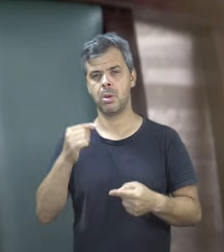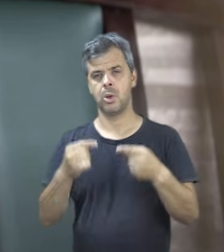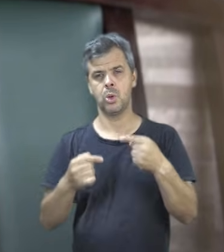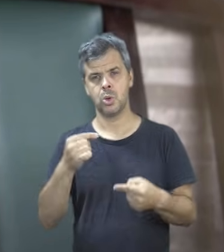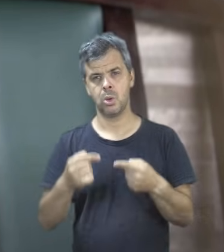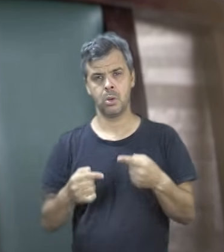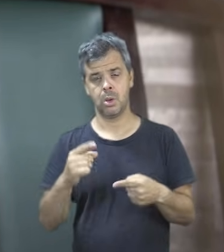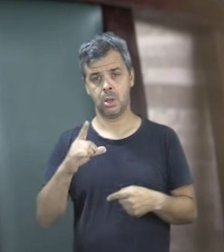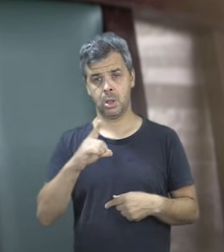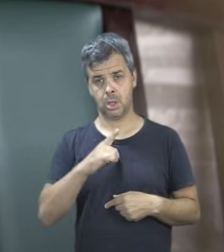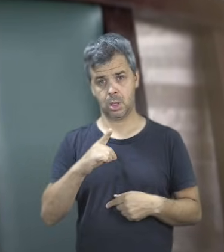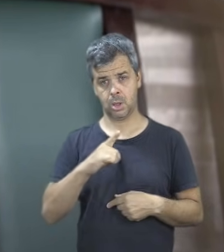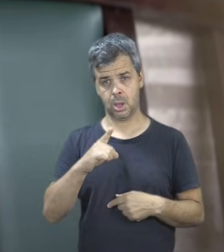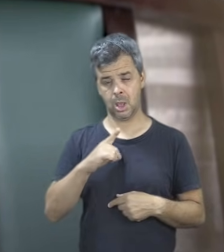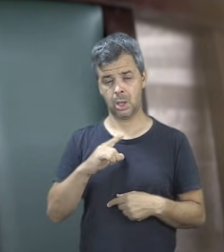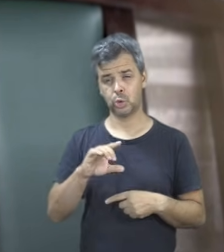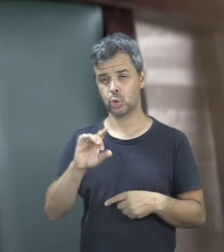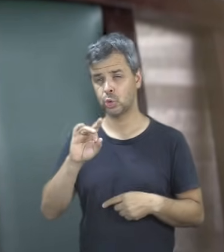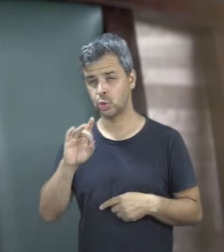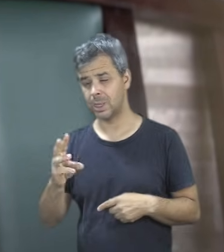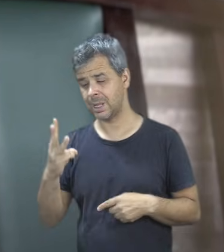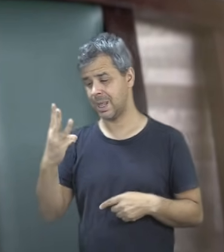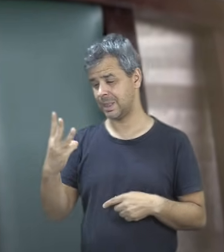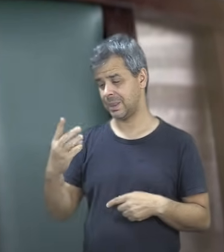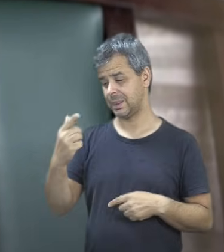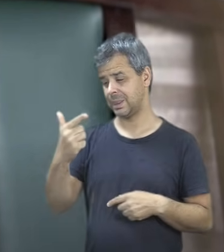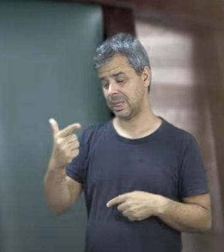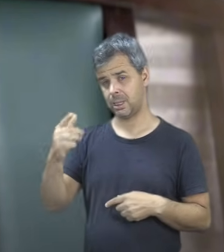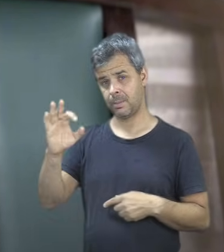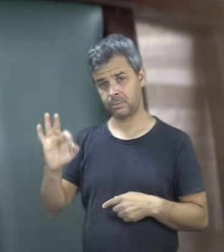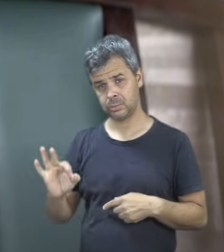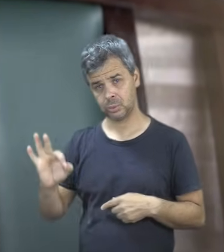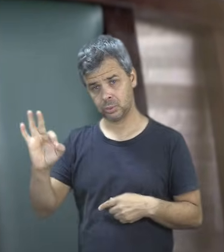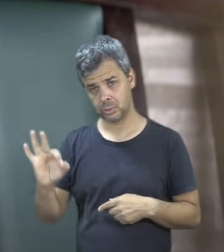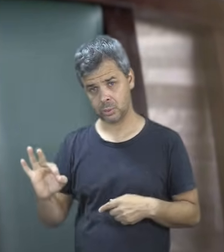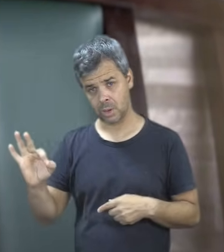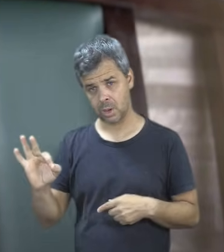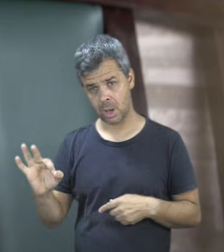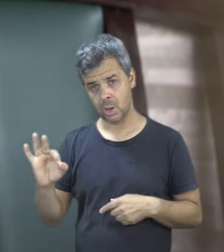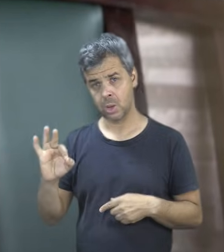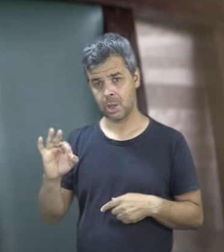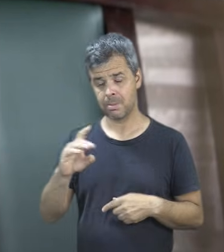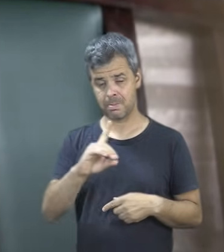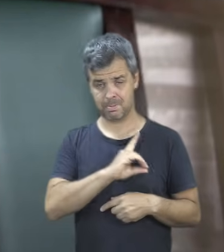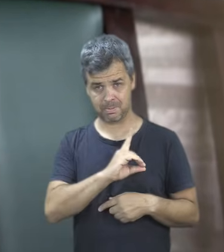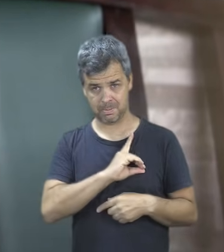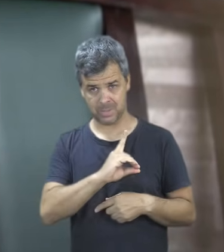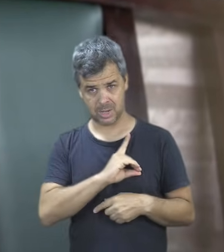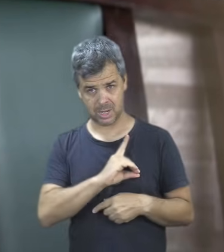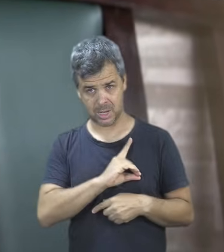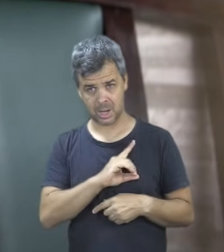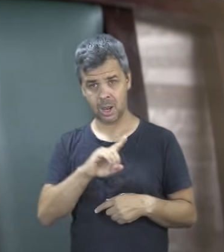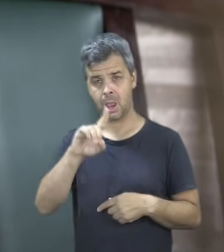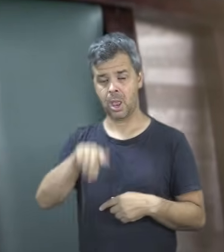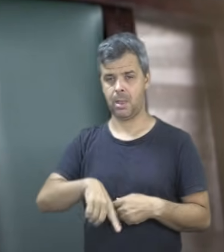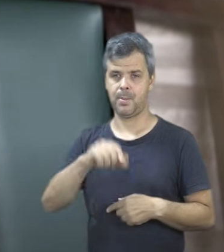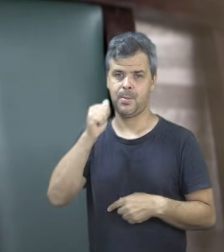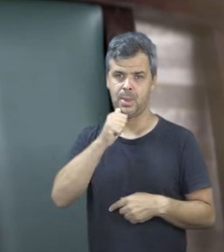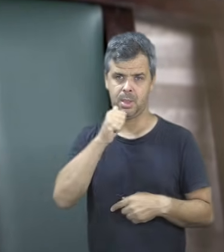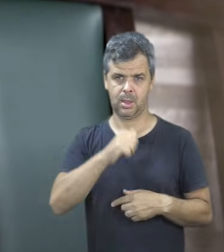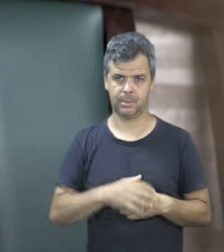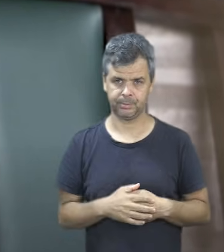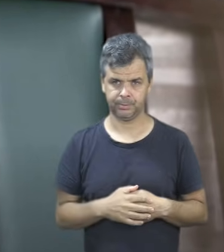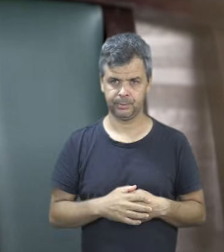discussões que teve, apenas 32% dos delegados e delegadas eram